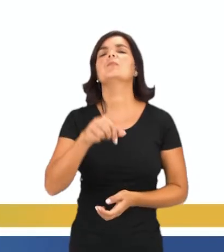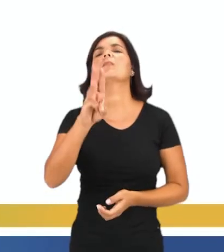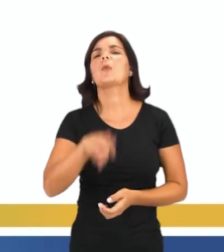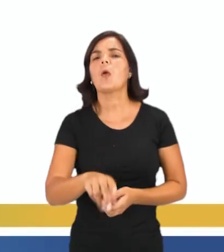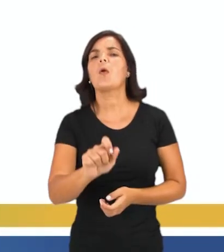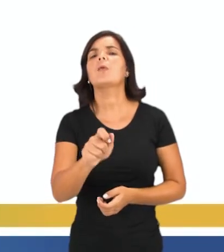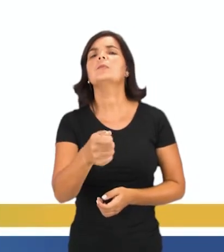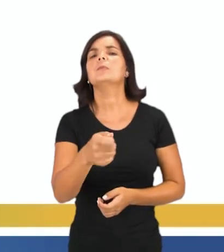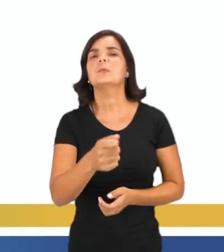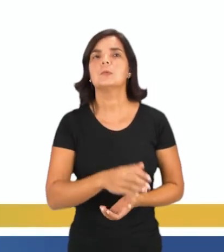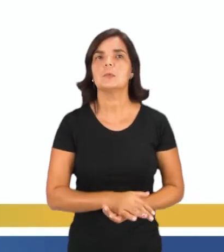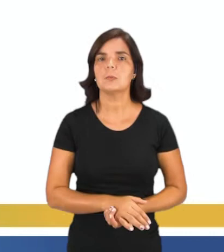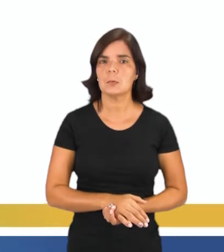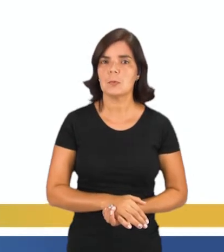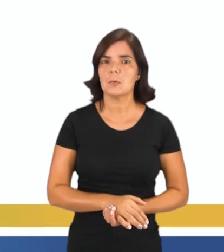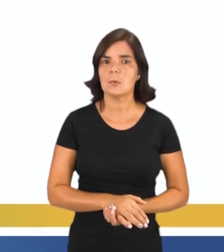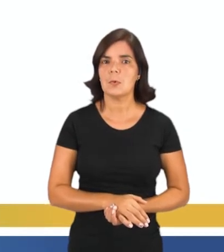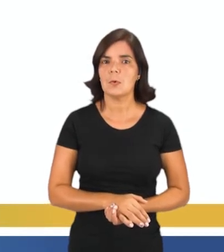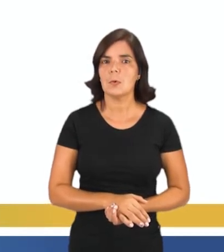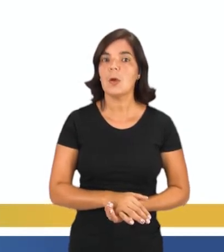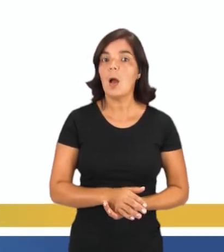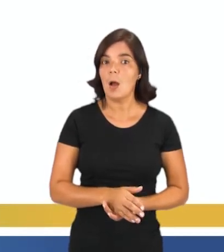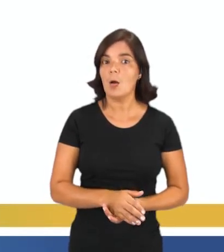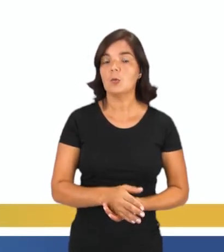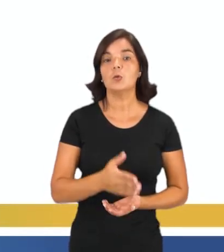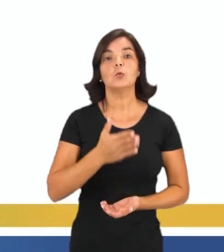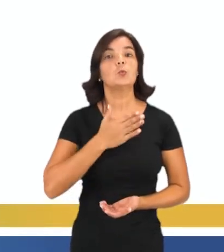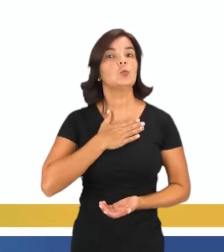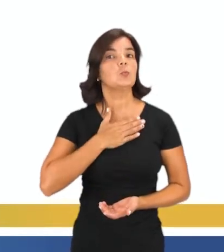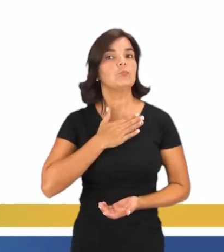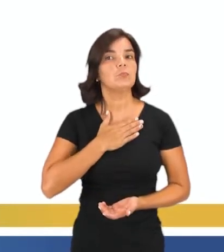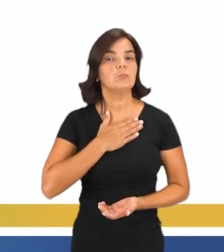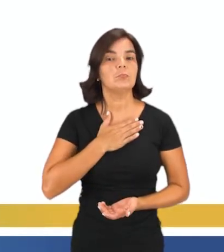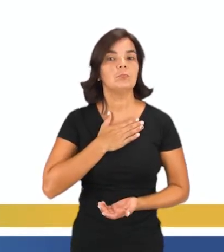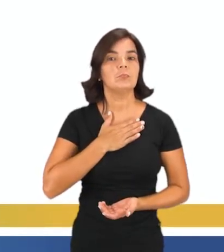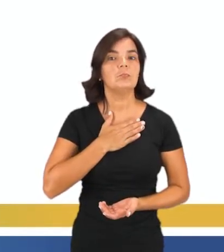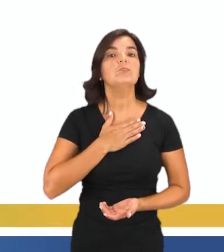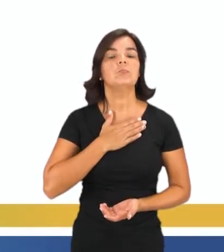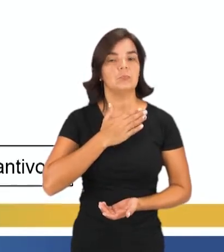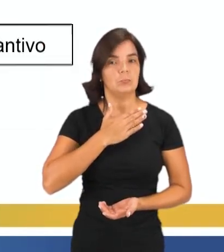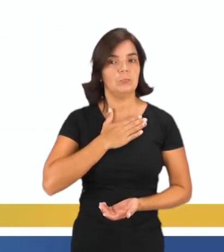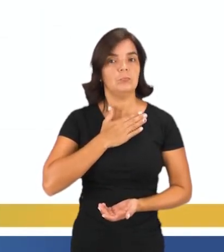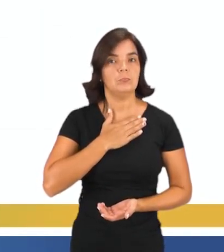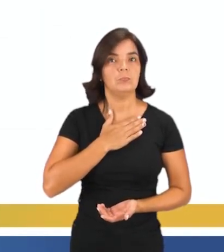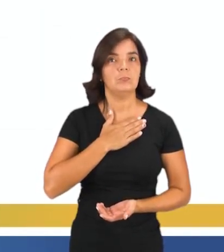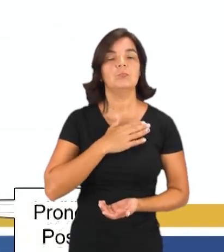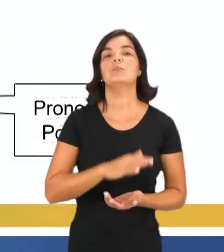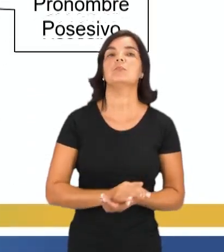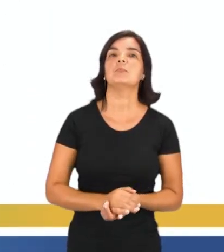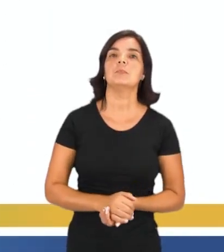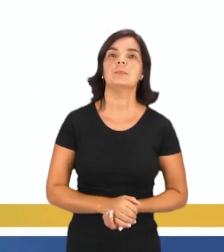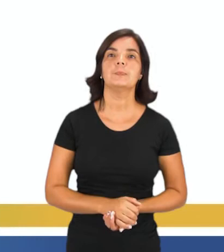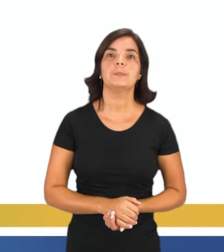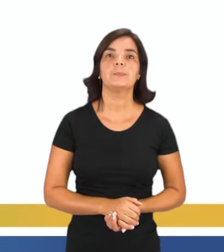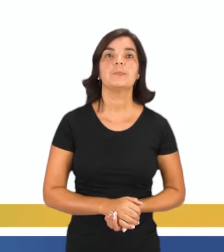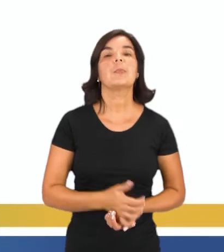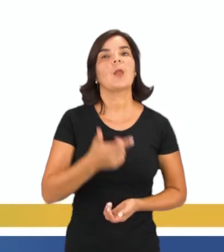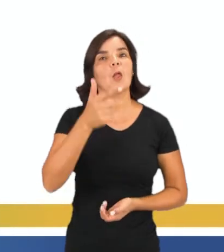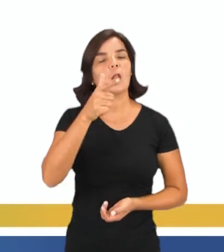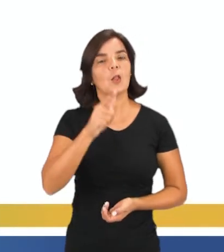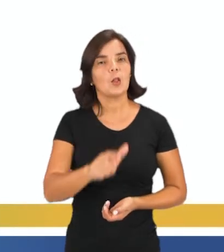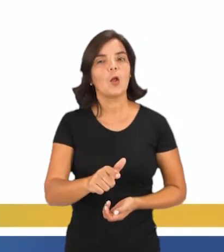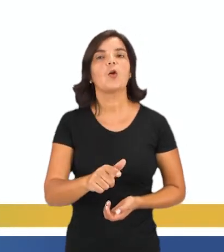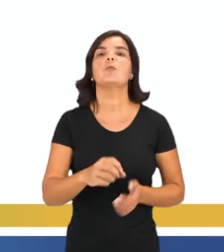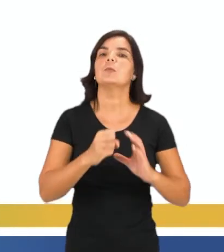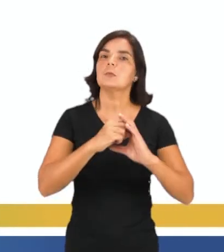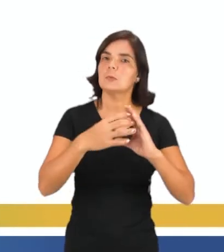são essas chaves? De quem são essas chaves? São minhas. São minhas. E, novamente, ele